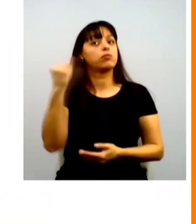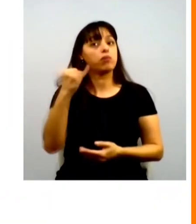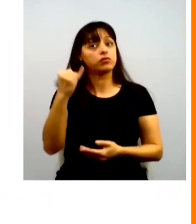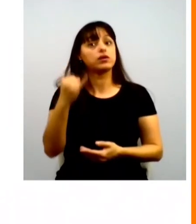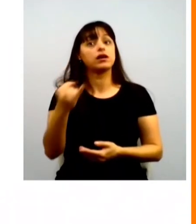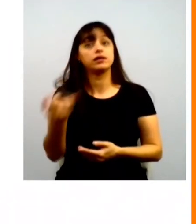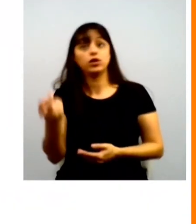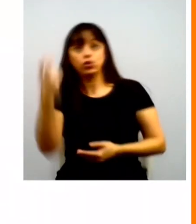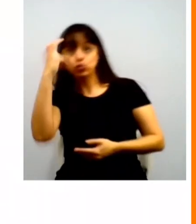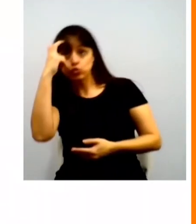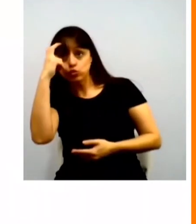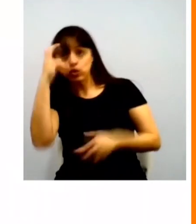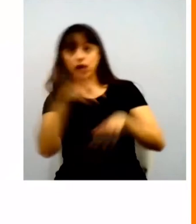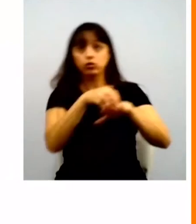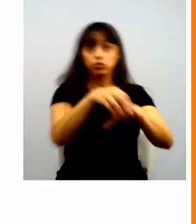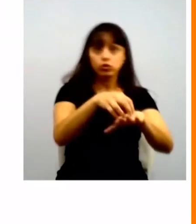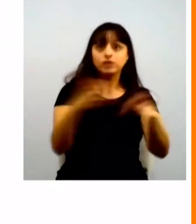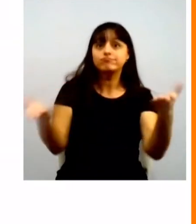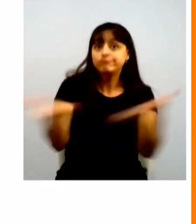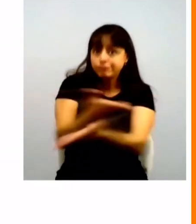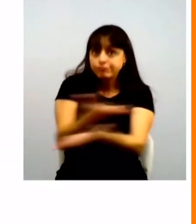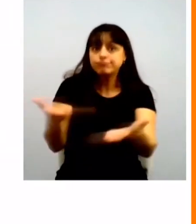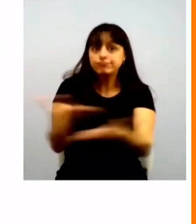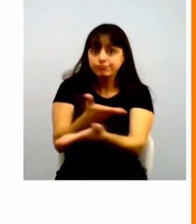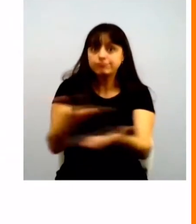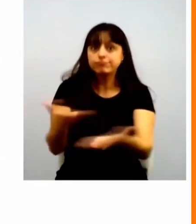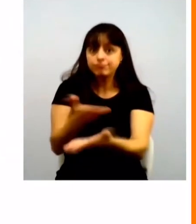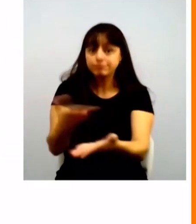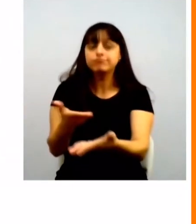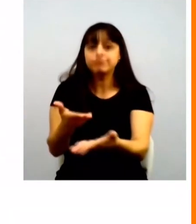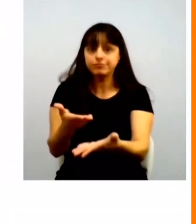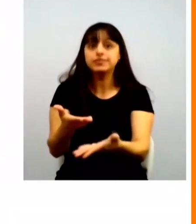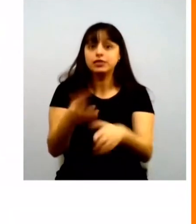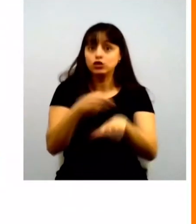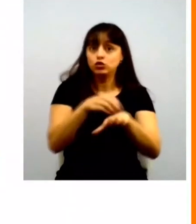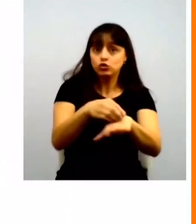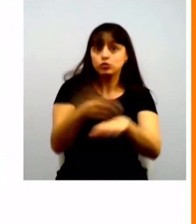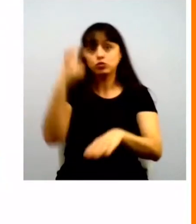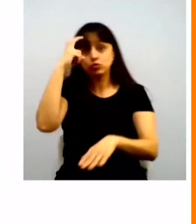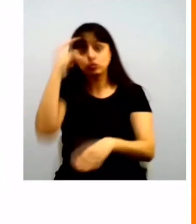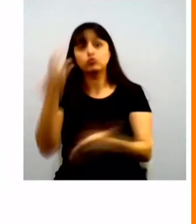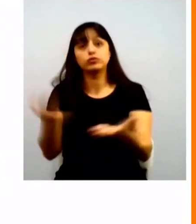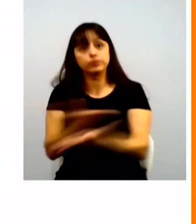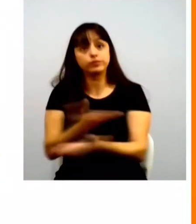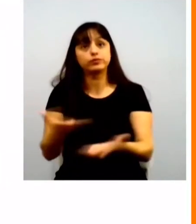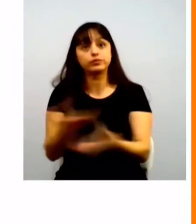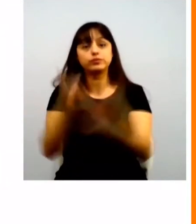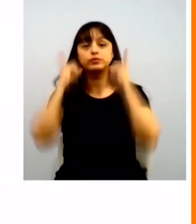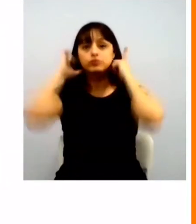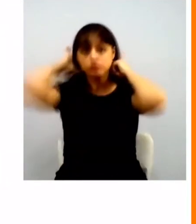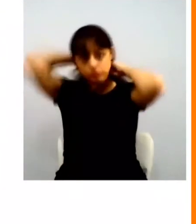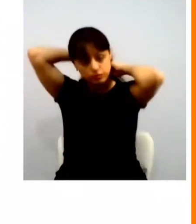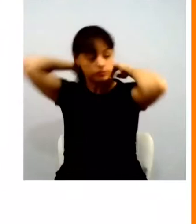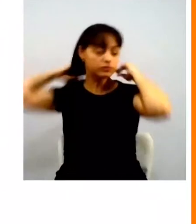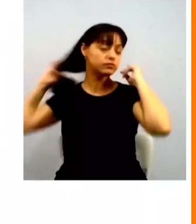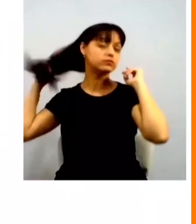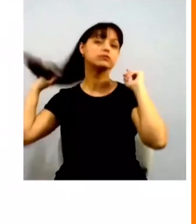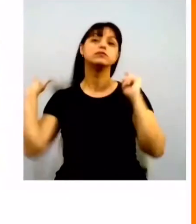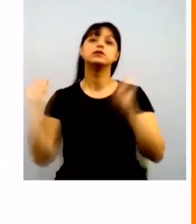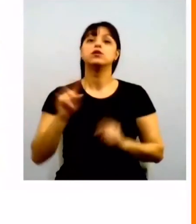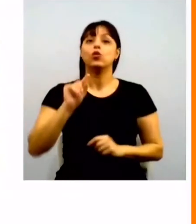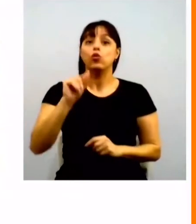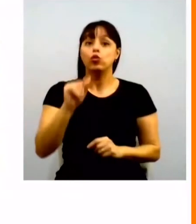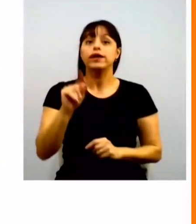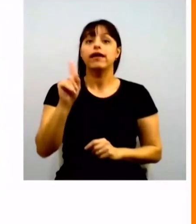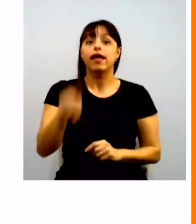aqui na Espanha se plantea o retorno da indústria, da indústria turística, a cultura por uso